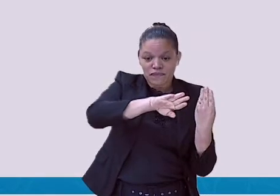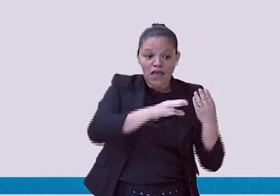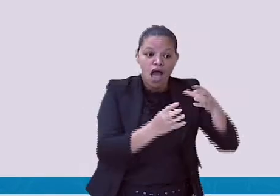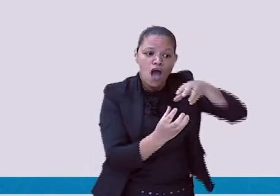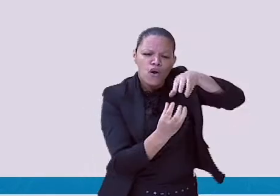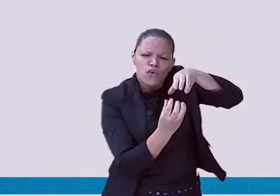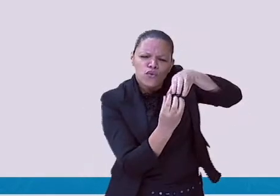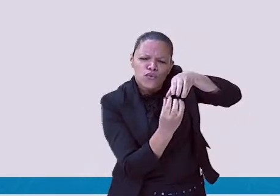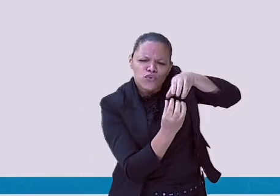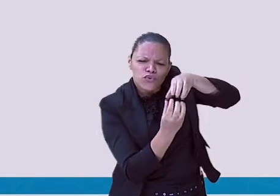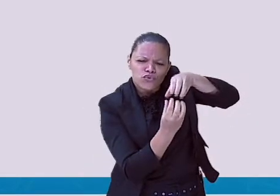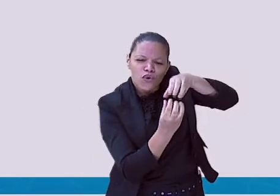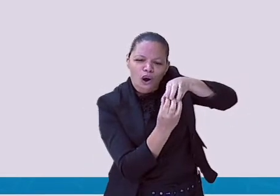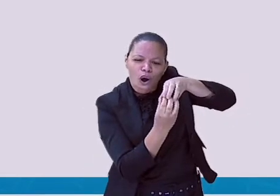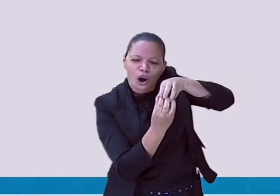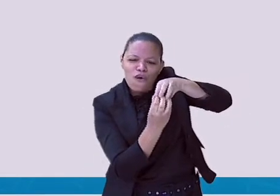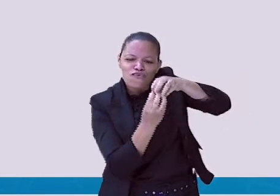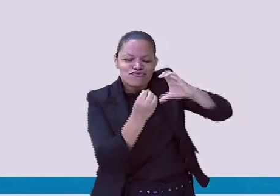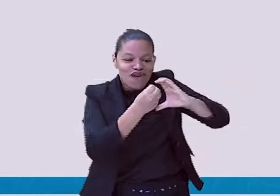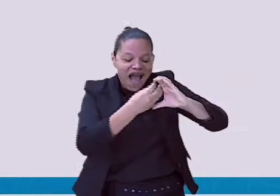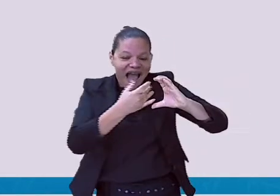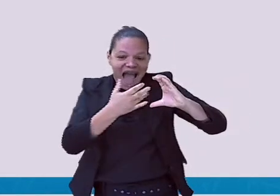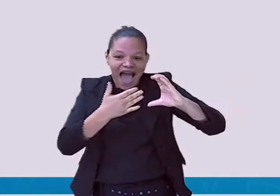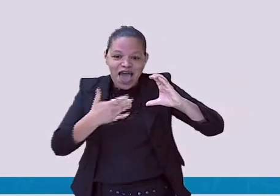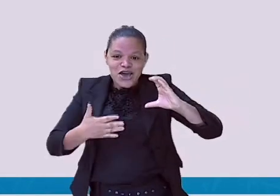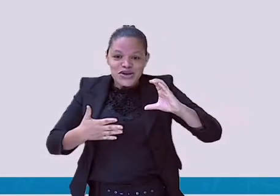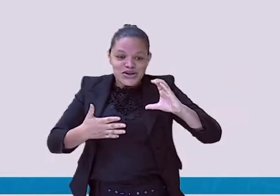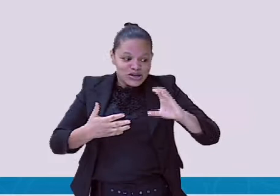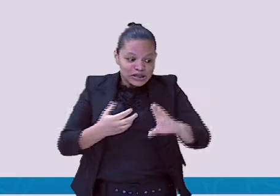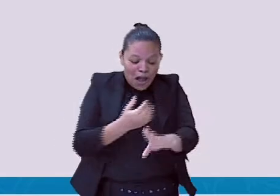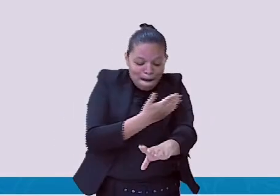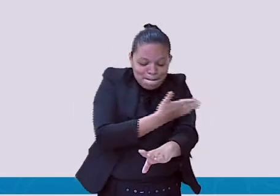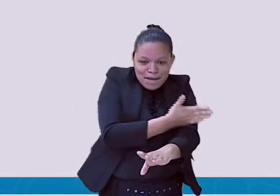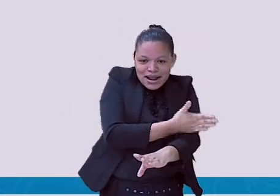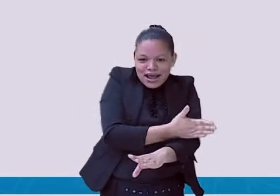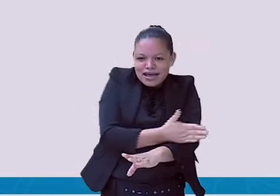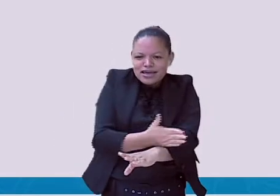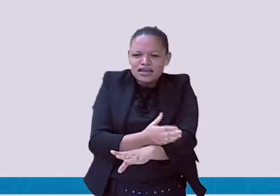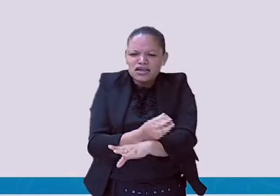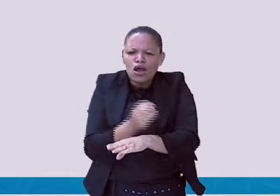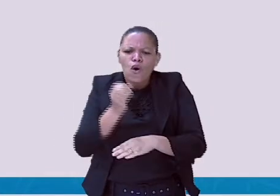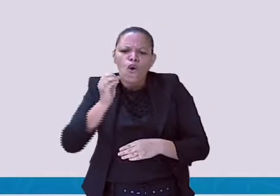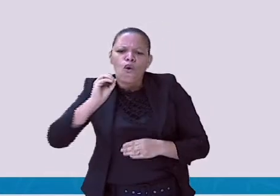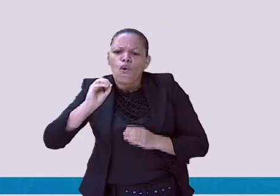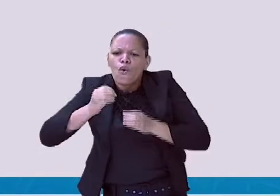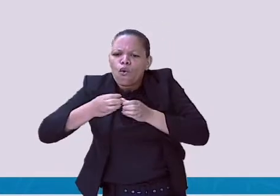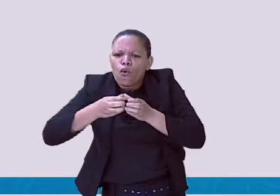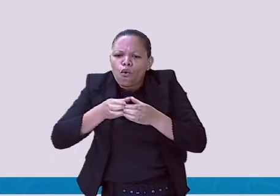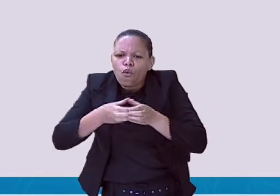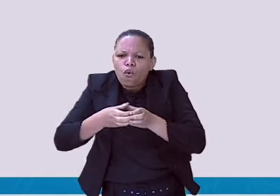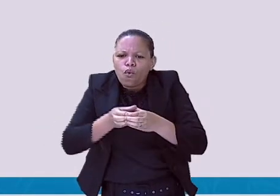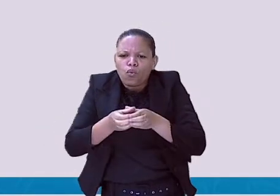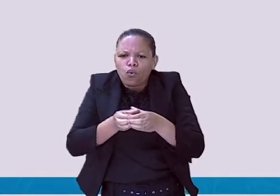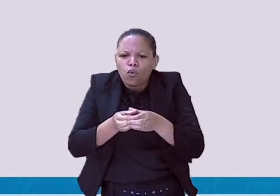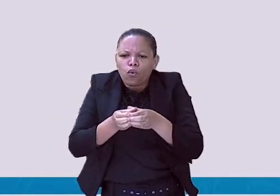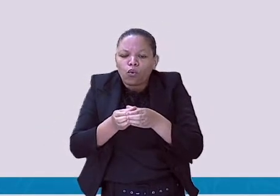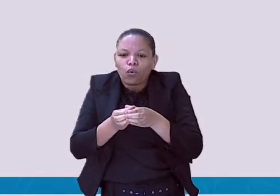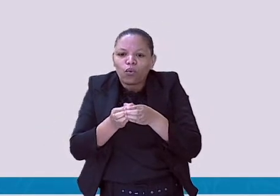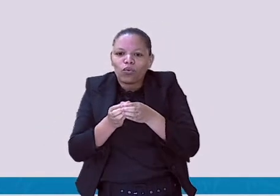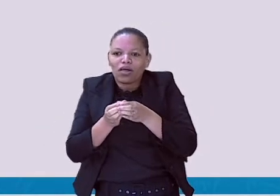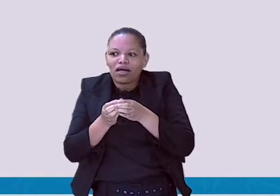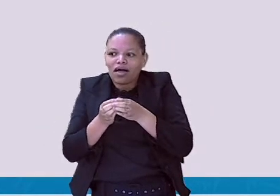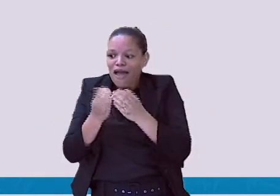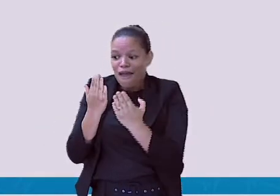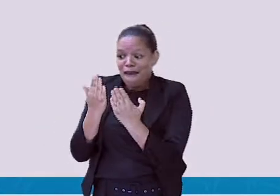ovos, branquinhos e redondos, parecidos como uma bola de ping-pong, são